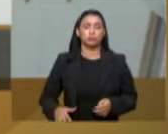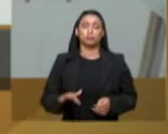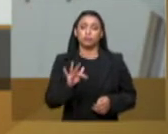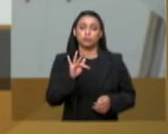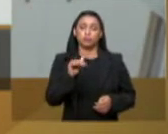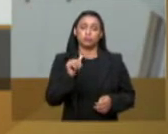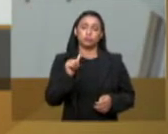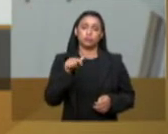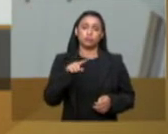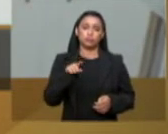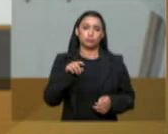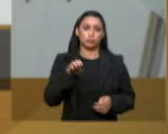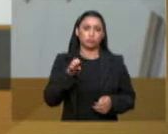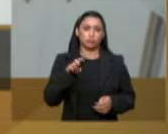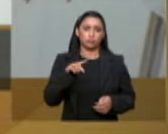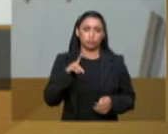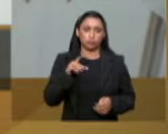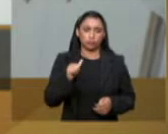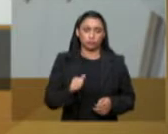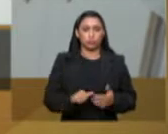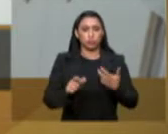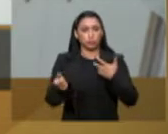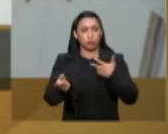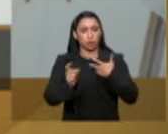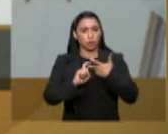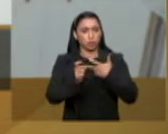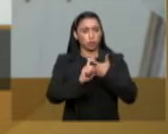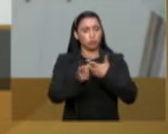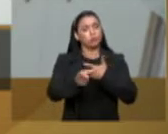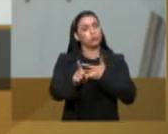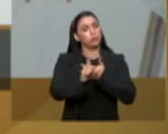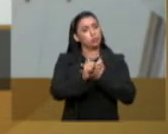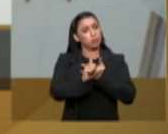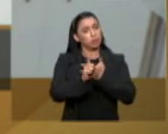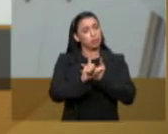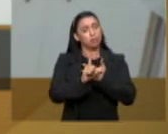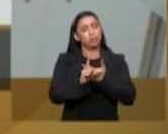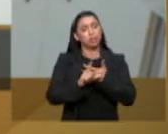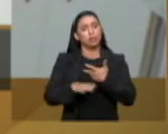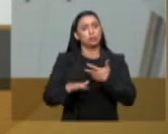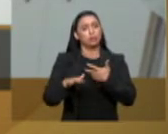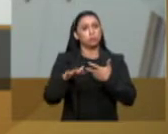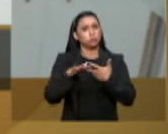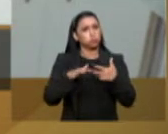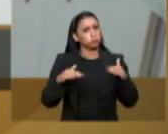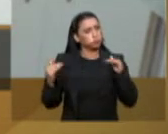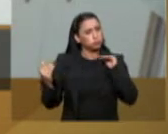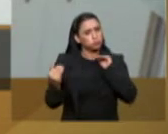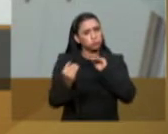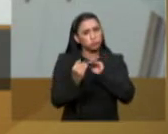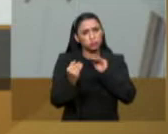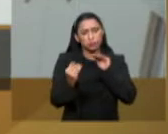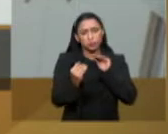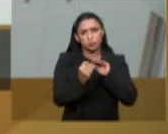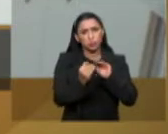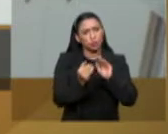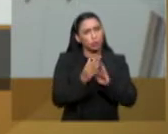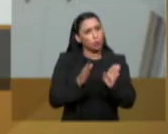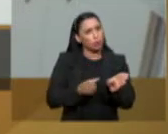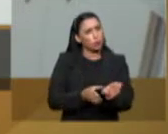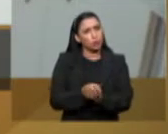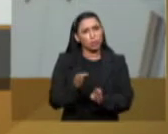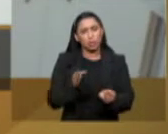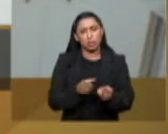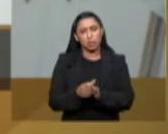comportamento do Poder Executivo e do Poder Legislativo estão em absoluta consonância com a orientação